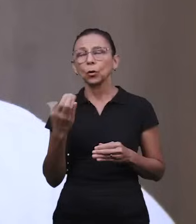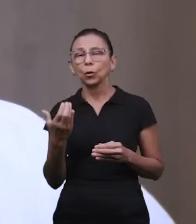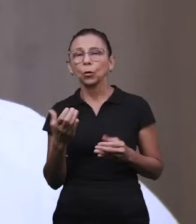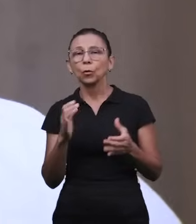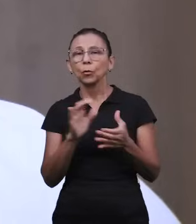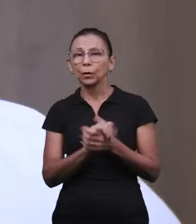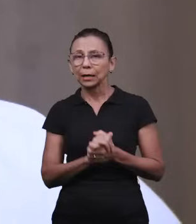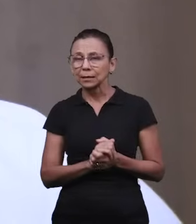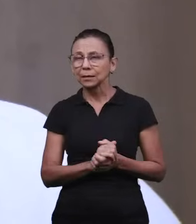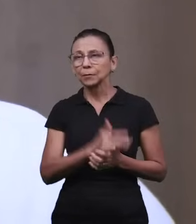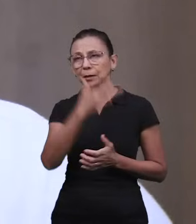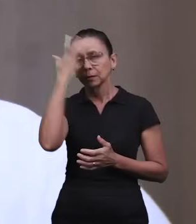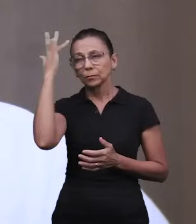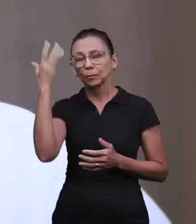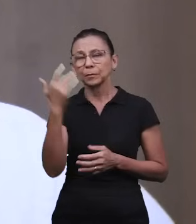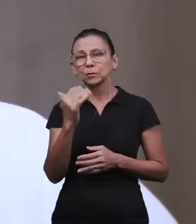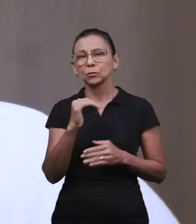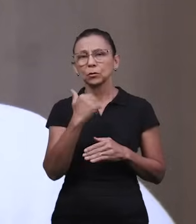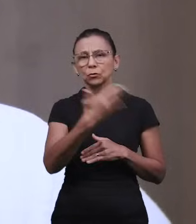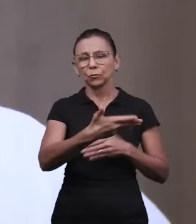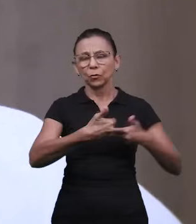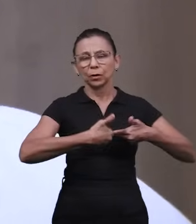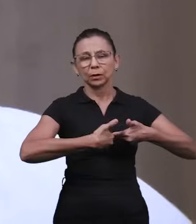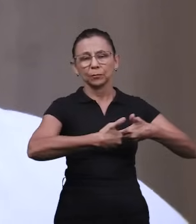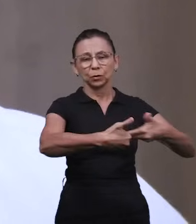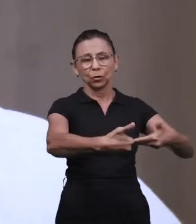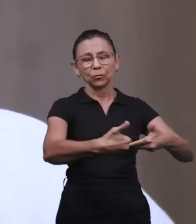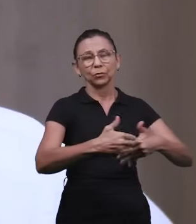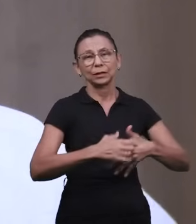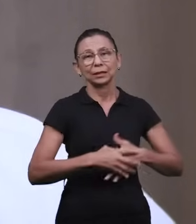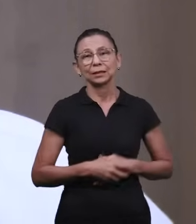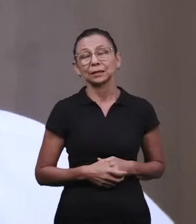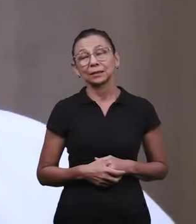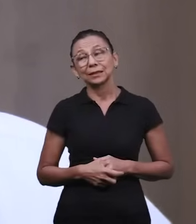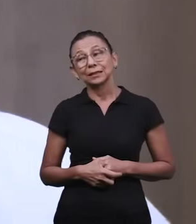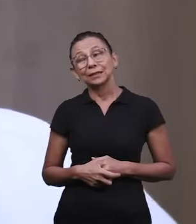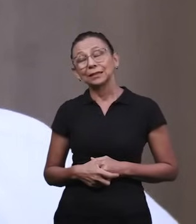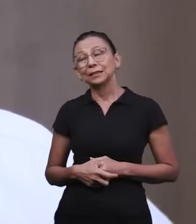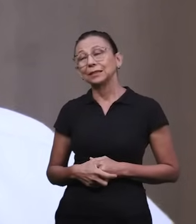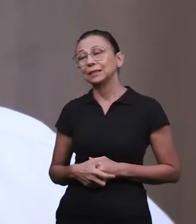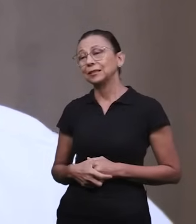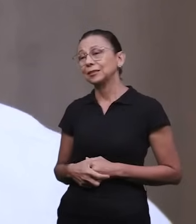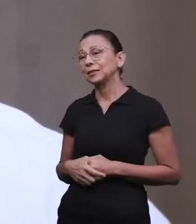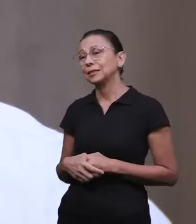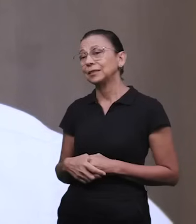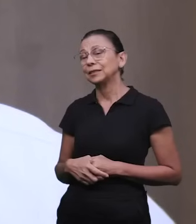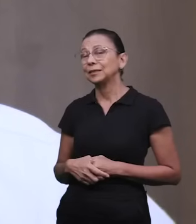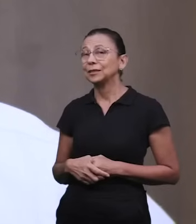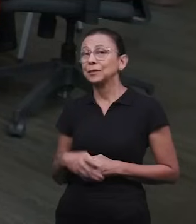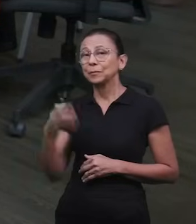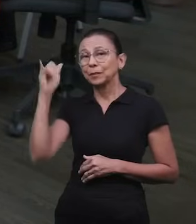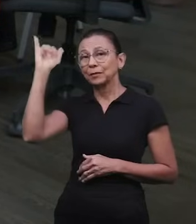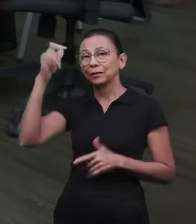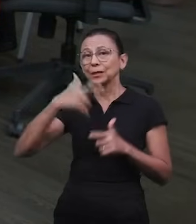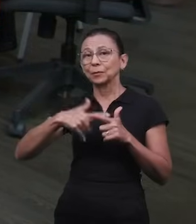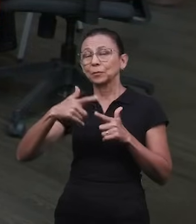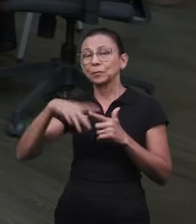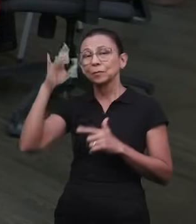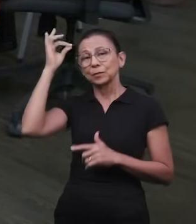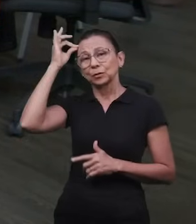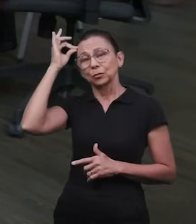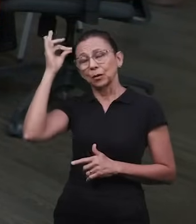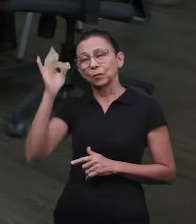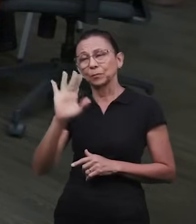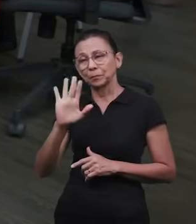lugar que não é para nós, né? É um lugar que não glorifica ao Senhor, que pode trazer uma dificuldade espiritual.